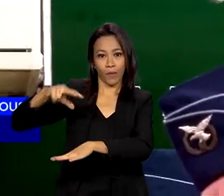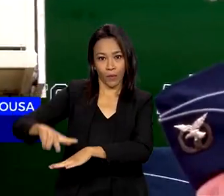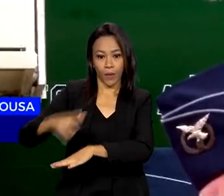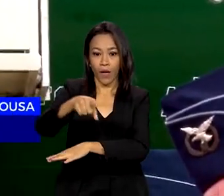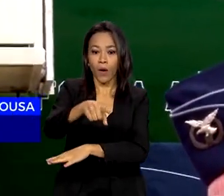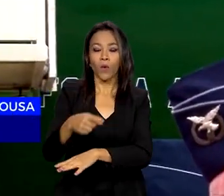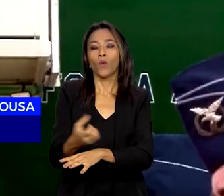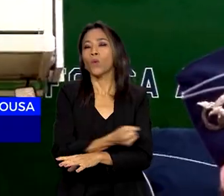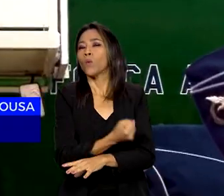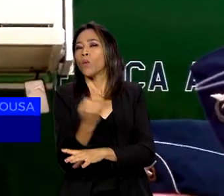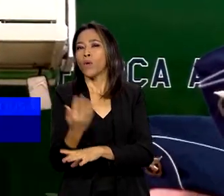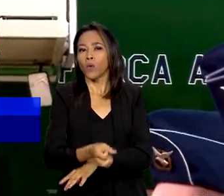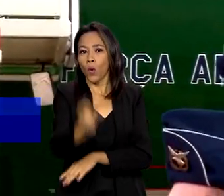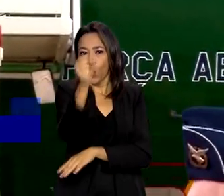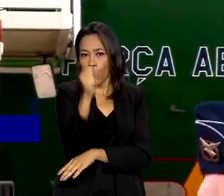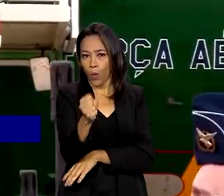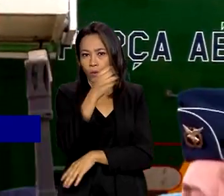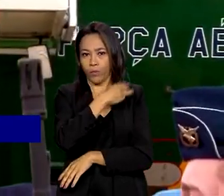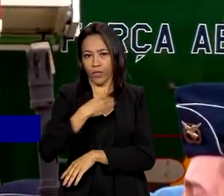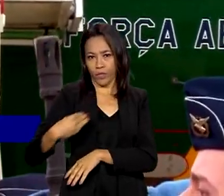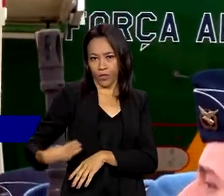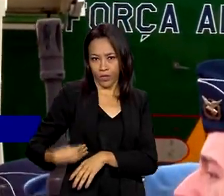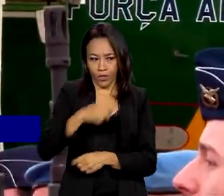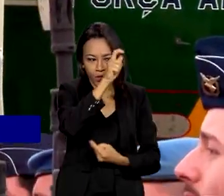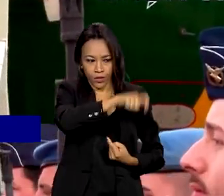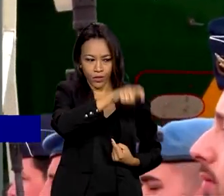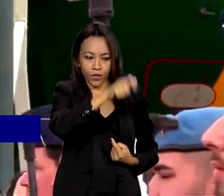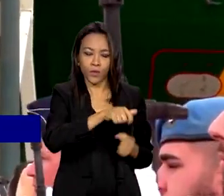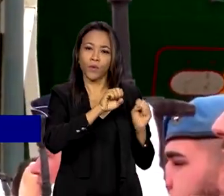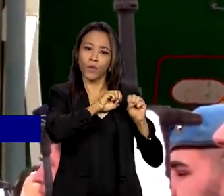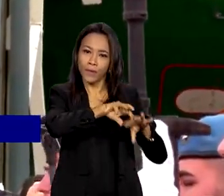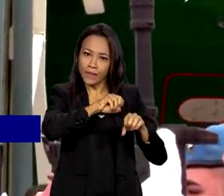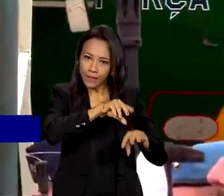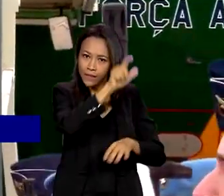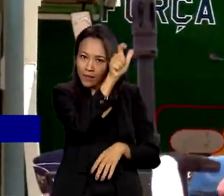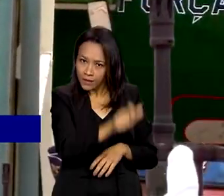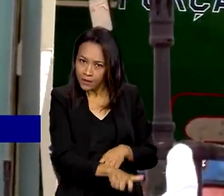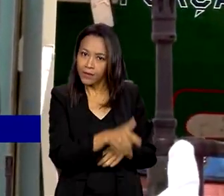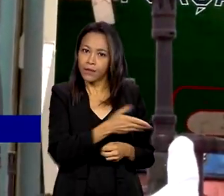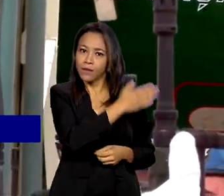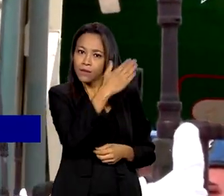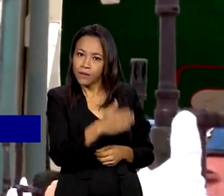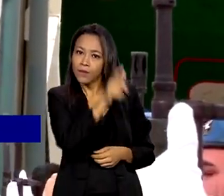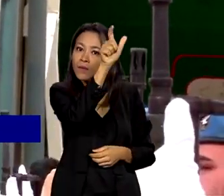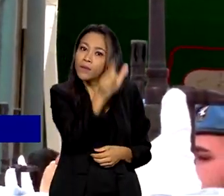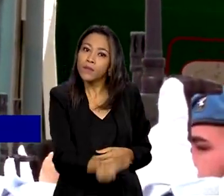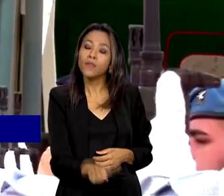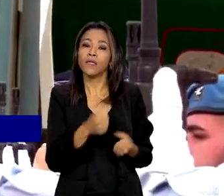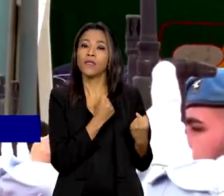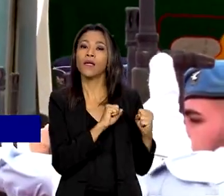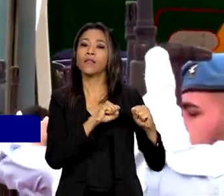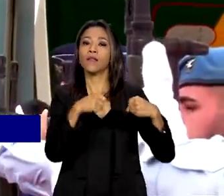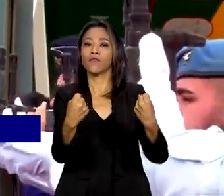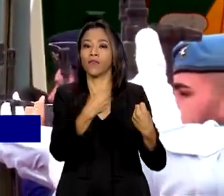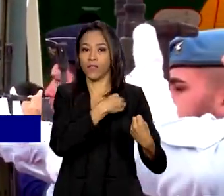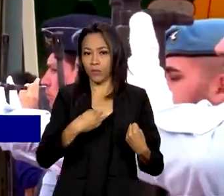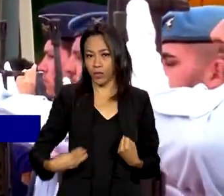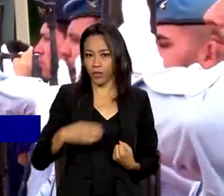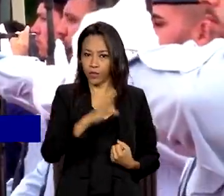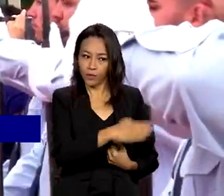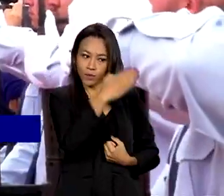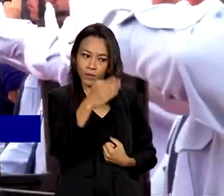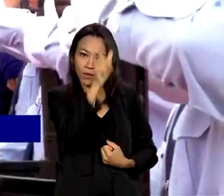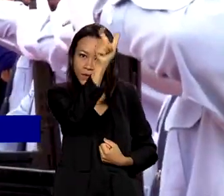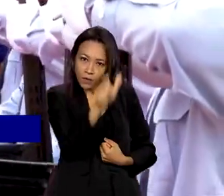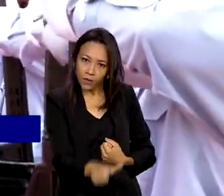de 8 ministros, entre eles o ministro da Educação, Camilo Santana, o ministro da Defesa, José Múcio, e